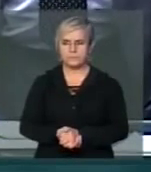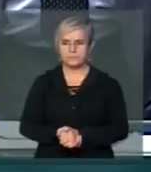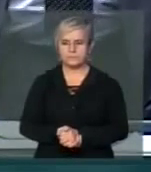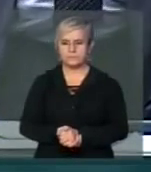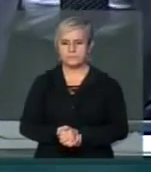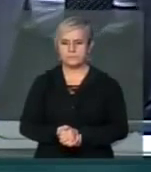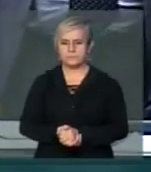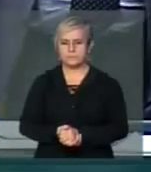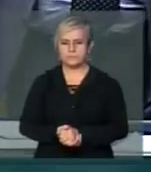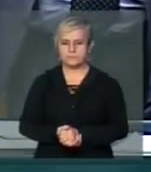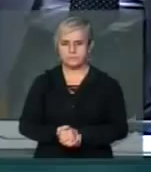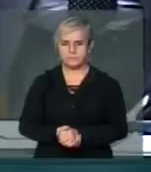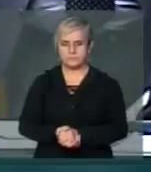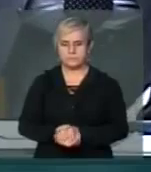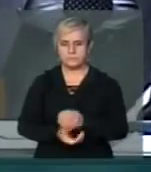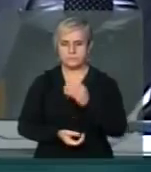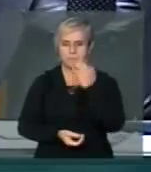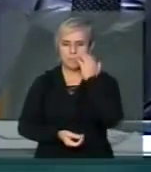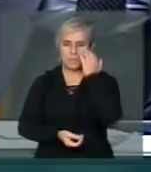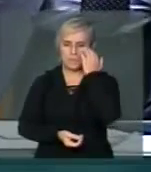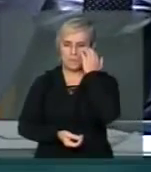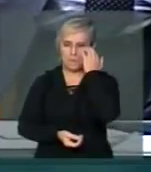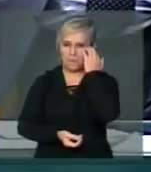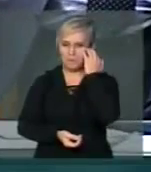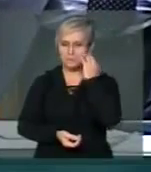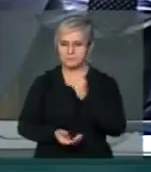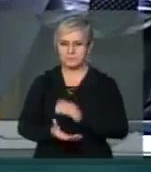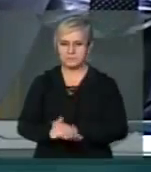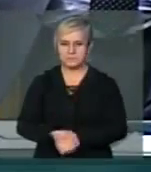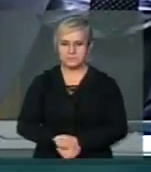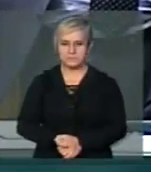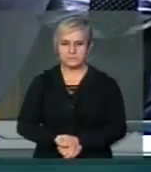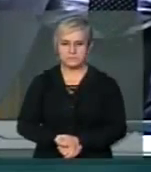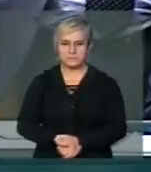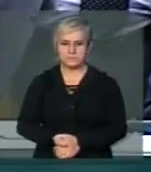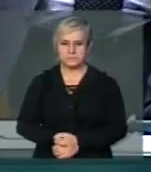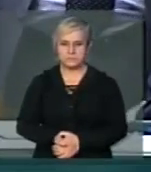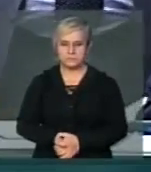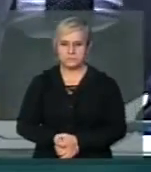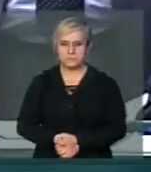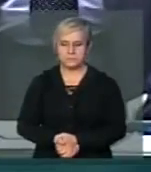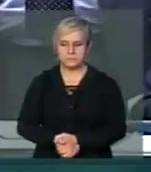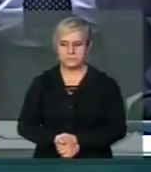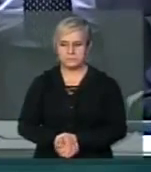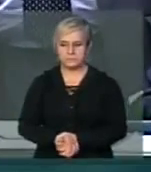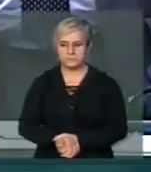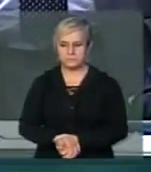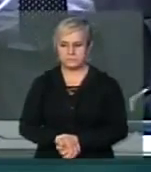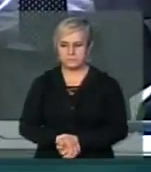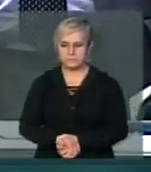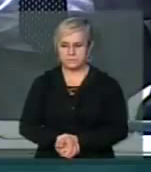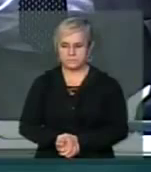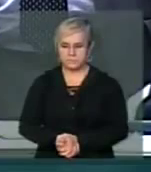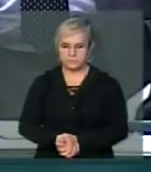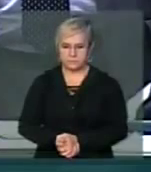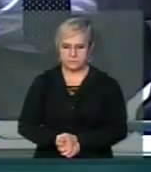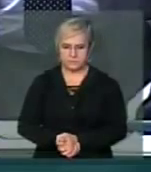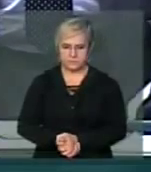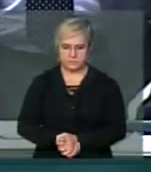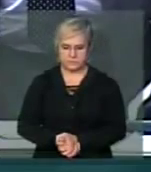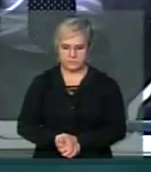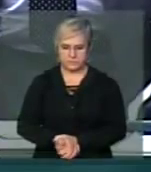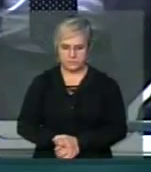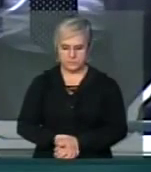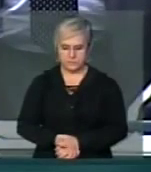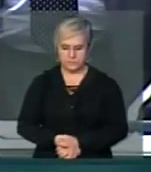perder o tempo. Eu vou recolher, vou remeter a título de sugestão ao presidente do Congresso, mas sugiro a Vossa Excelência que faça na próxima sessão de